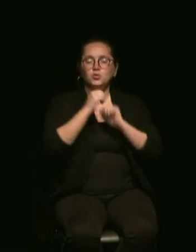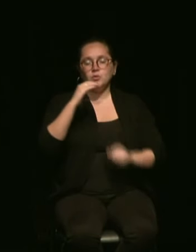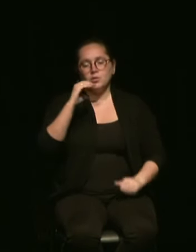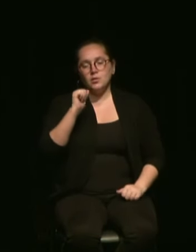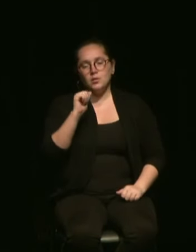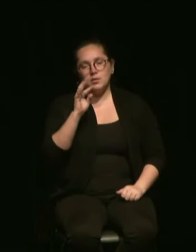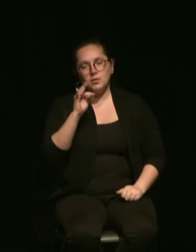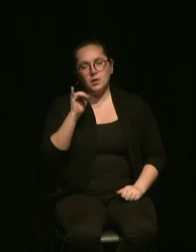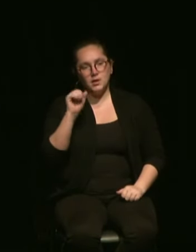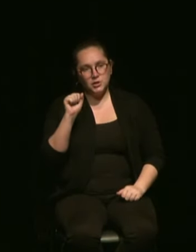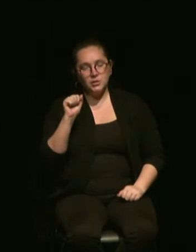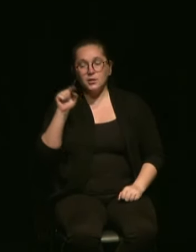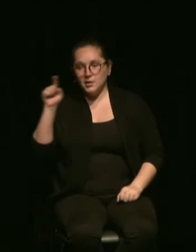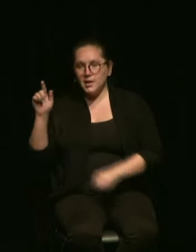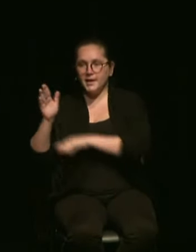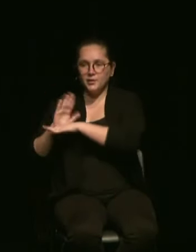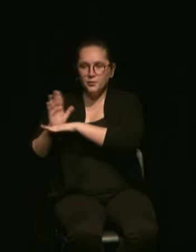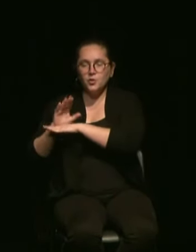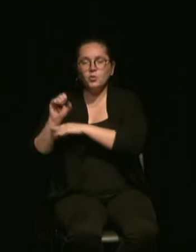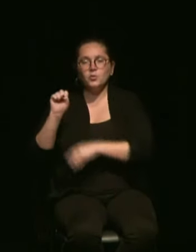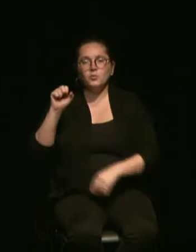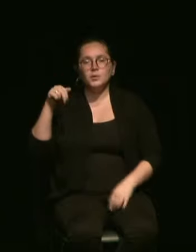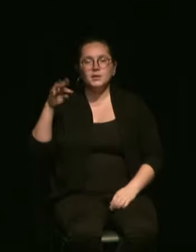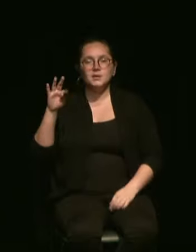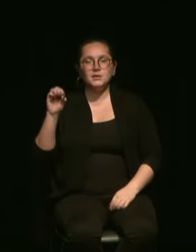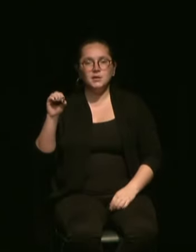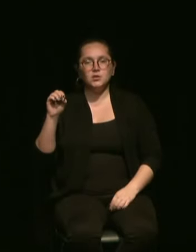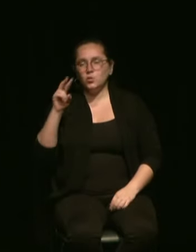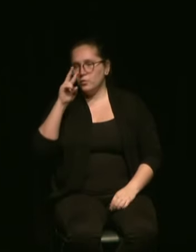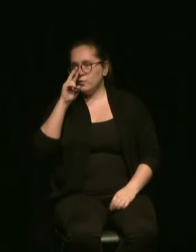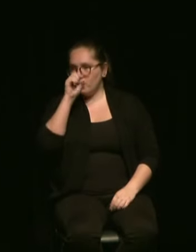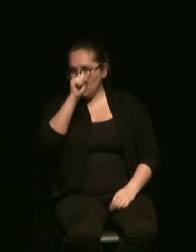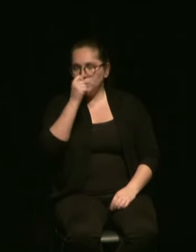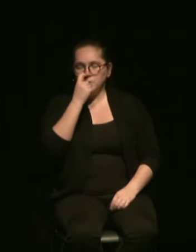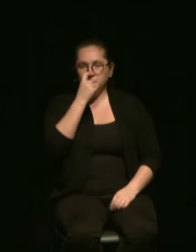e ele com o Santo Forte. E aí o Amir Labak,